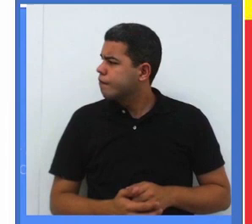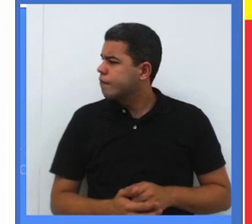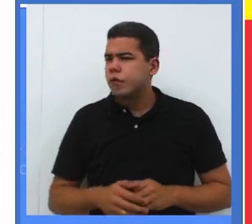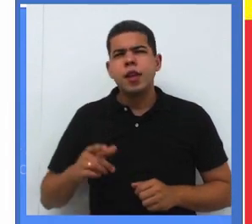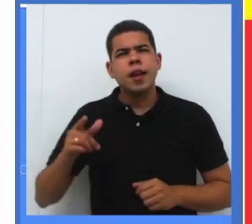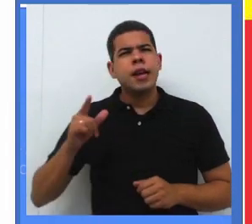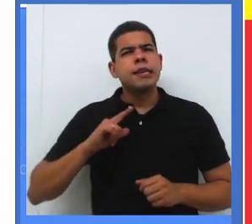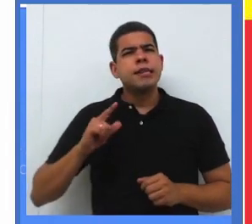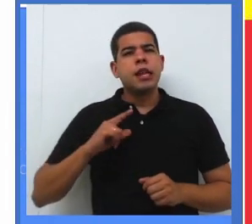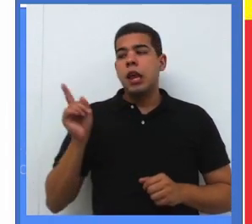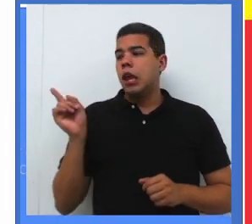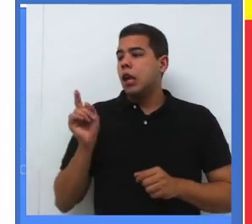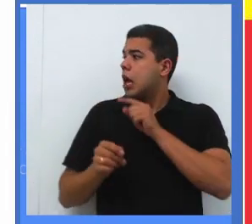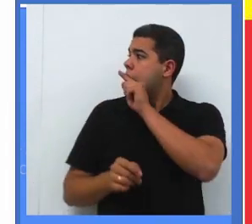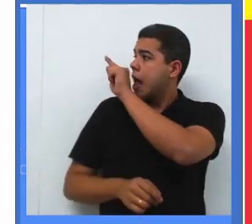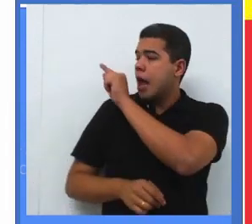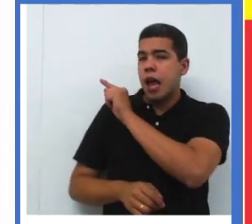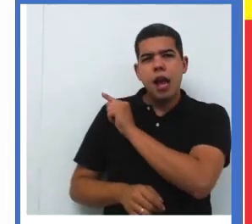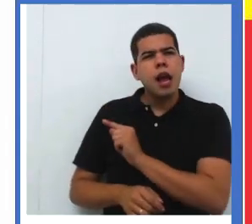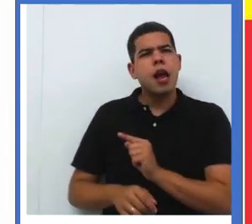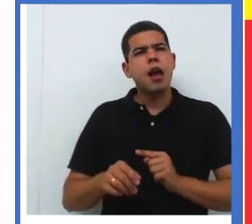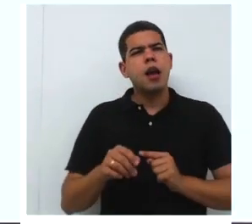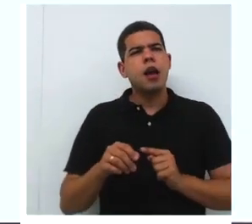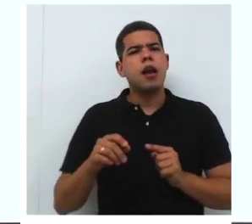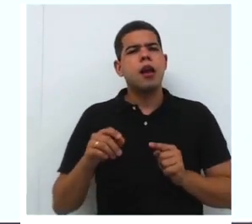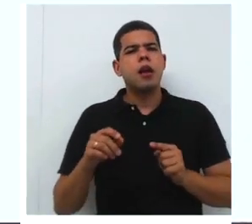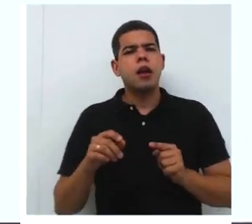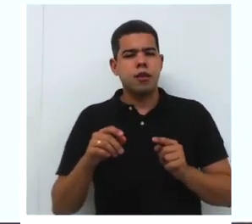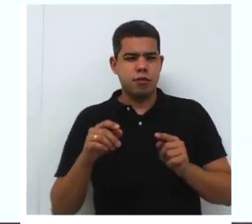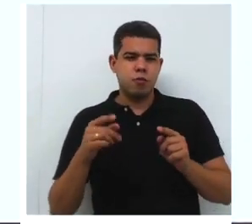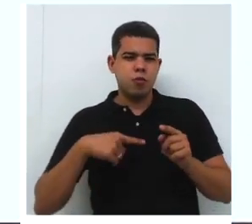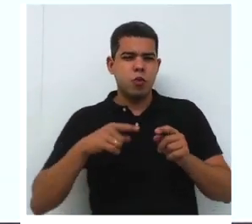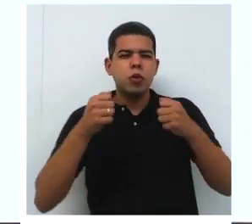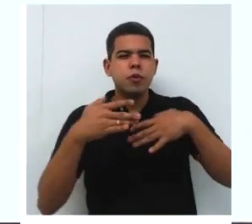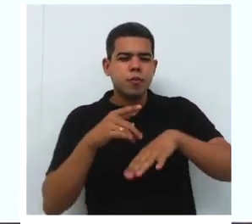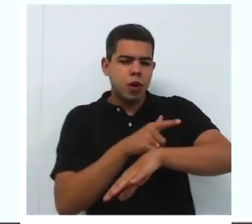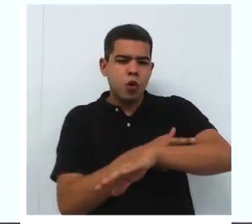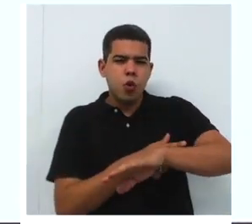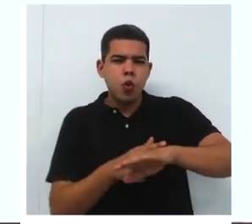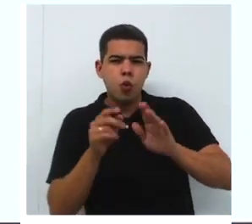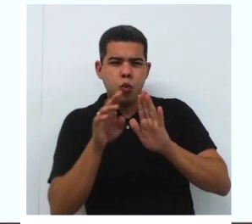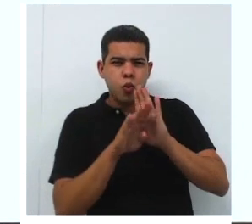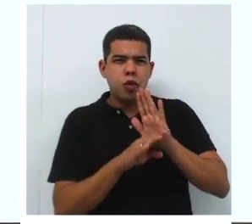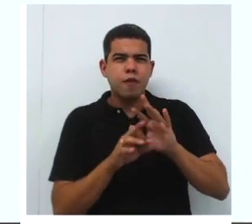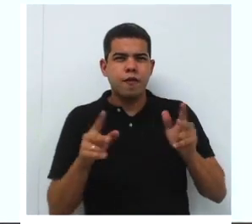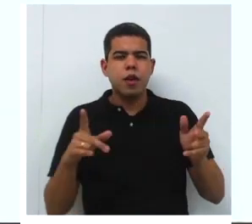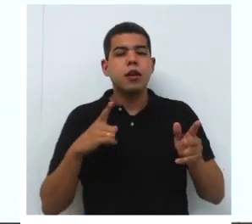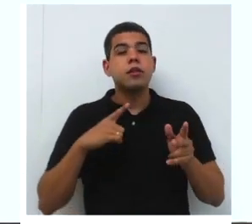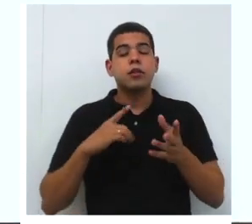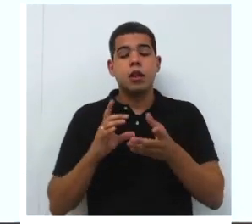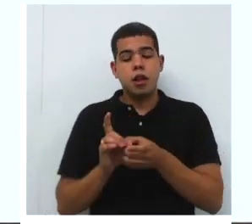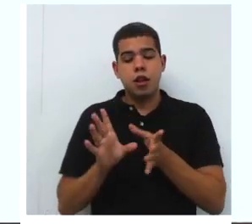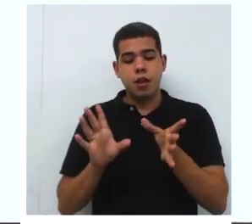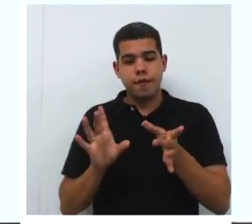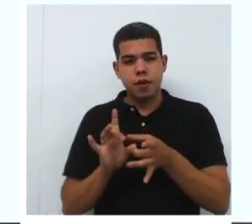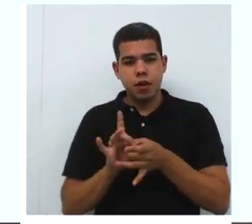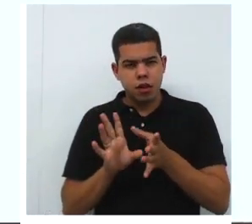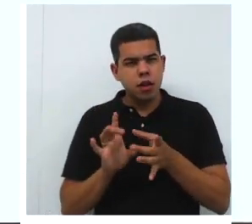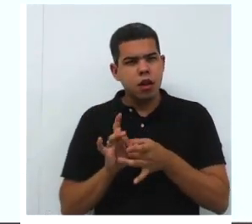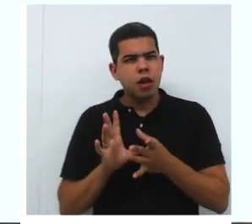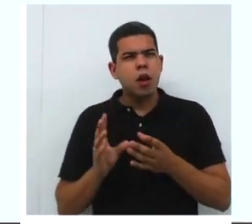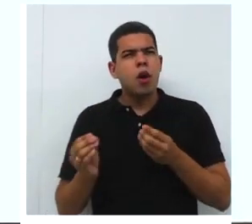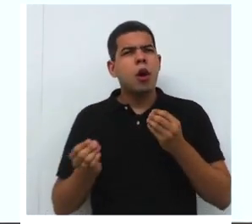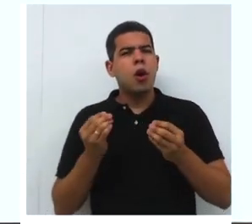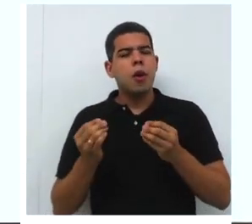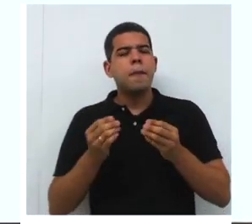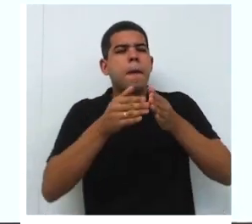uma permissão. Veja, nós falamos de vários tipos de condutas. A permissão é o quê? Você está